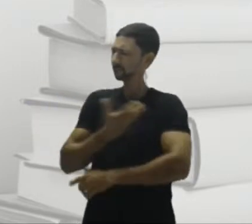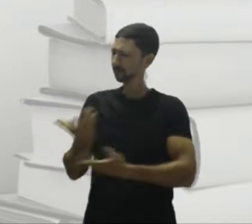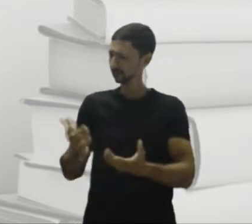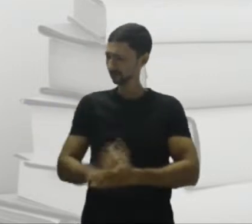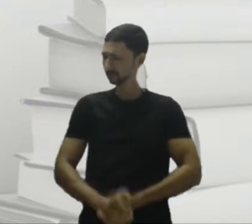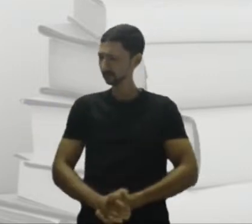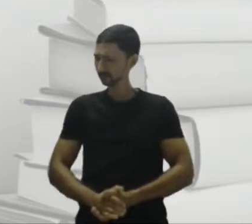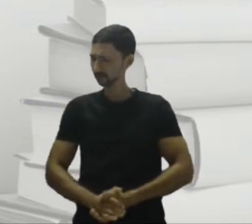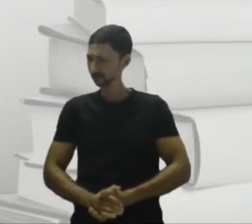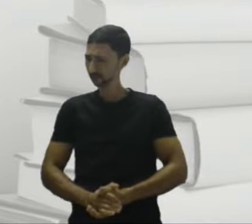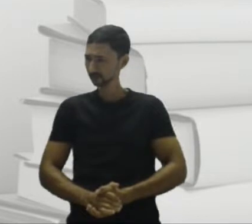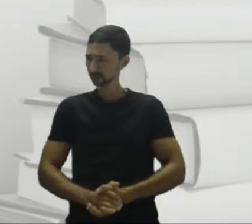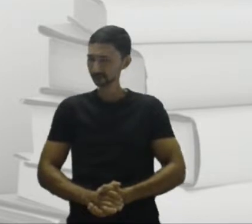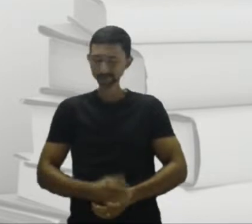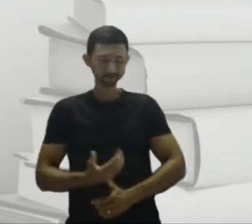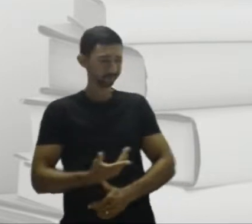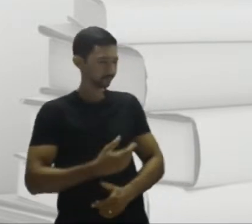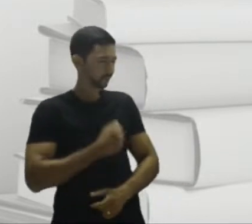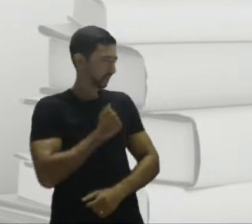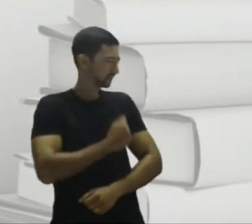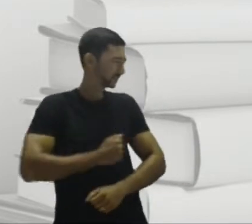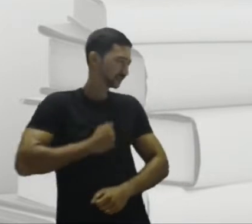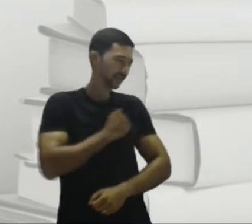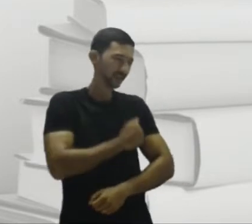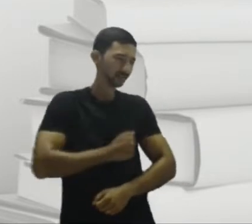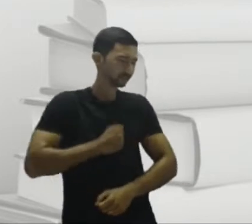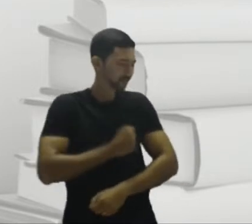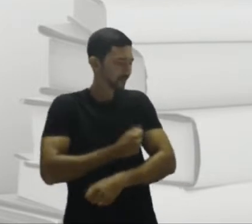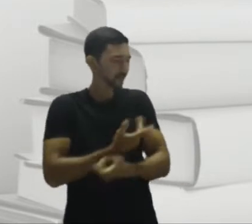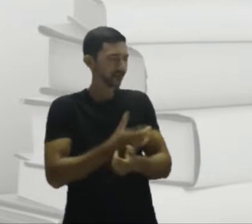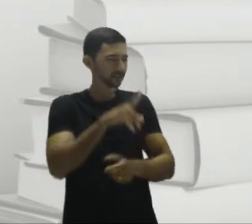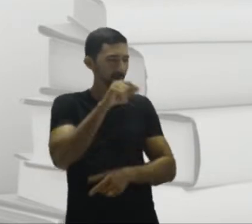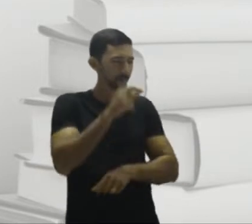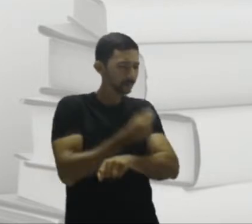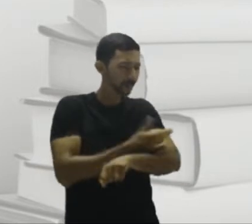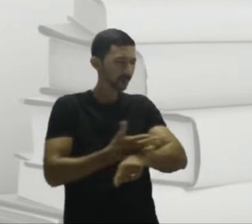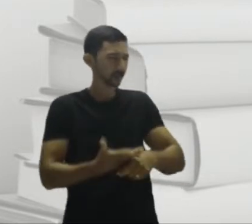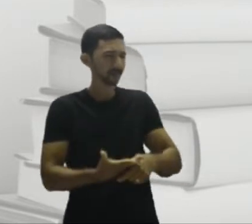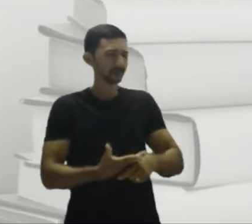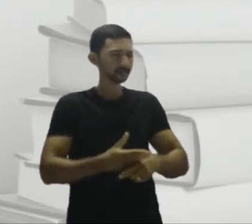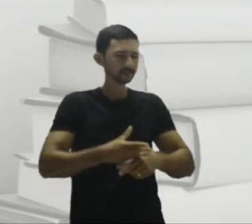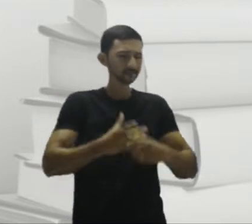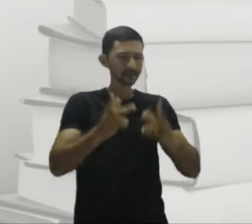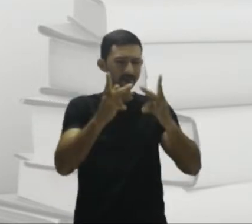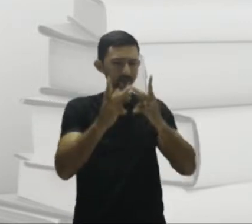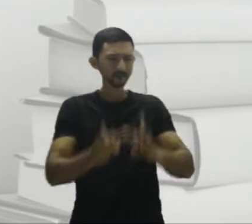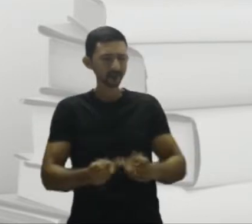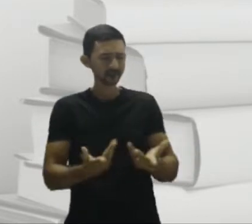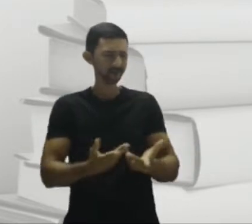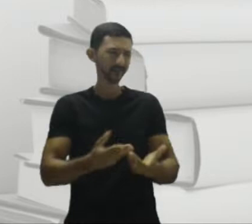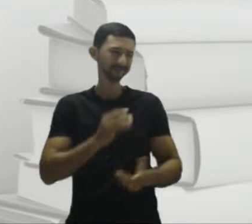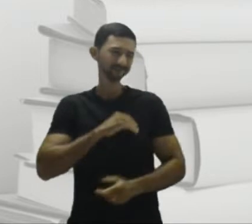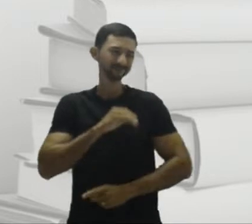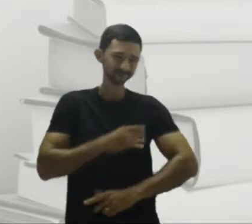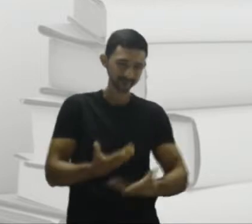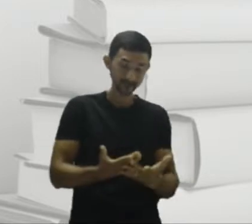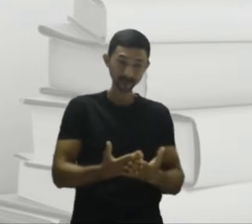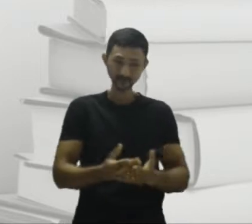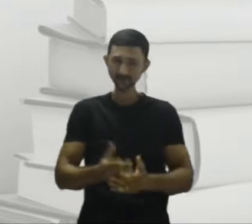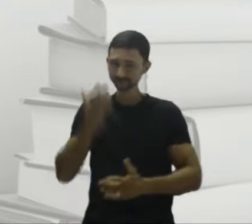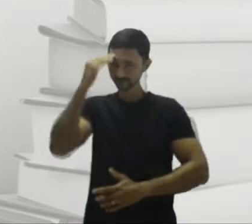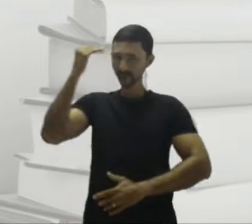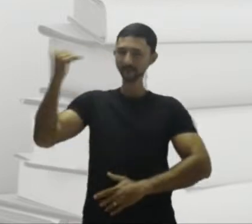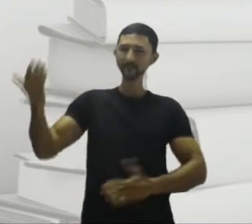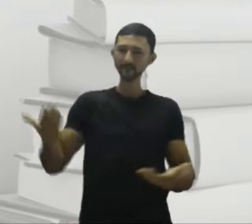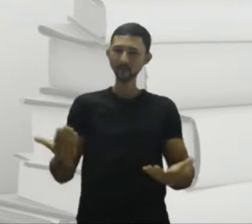compadre? Tô com saudade da minha branca, do ver-o-peso da sacanagem. Lá sou popstar,